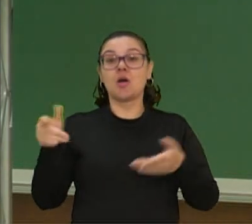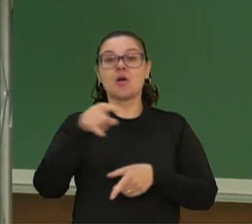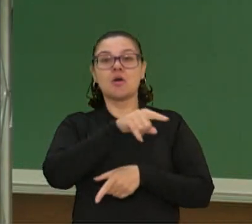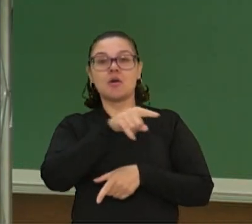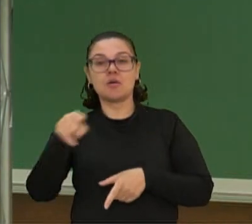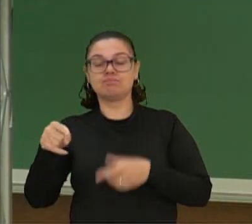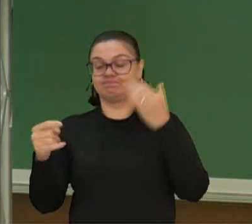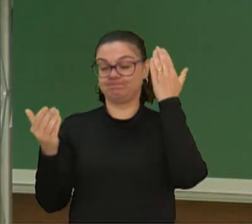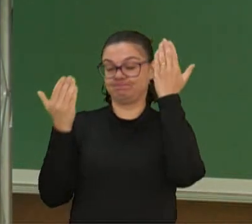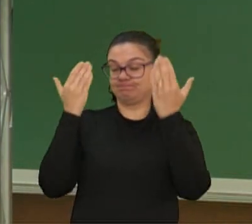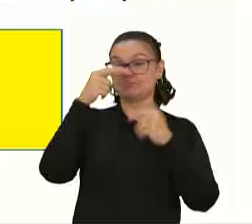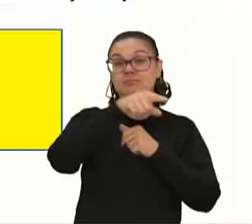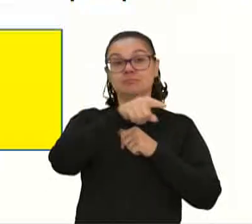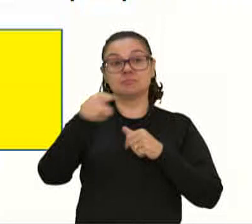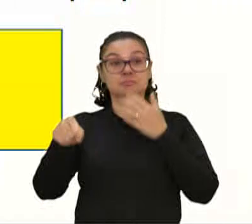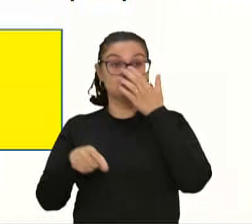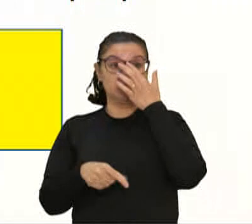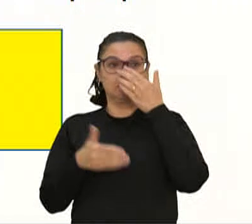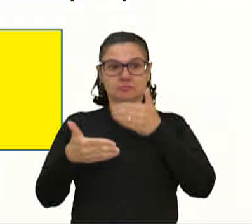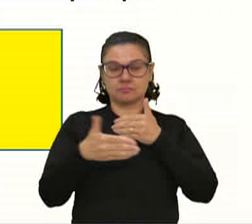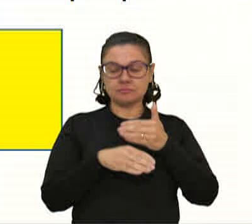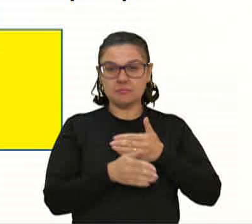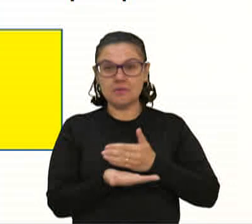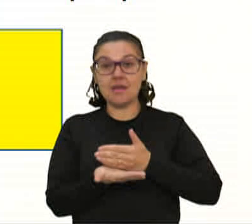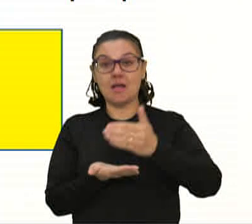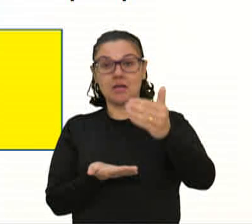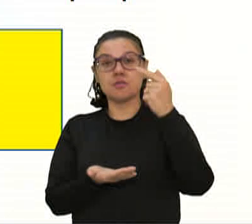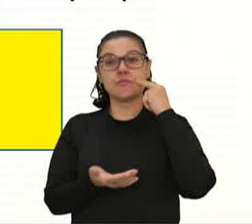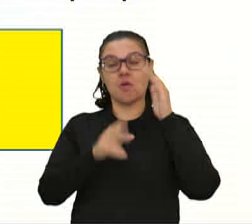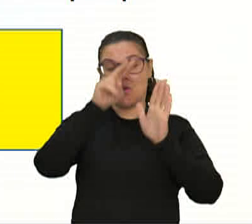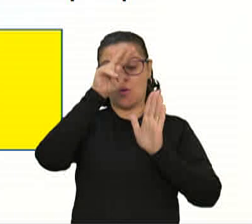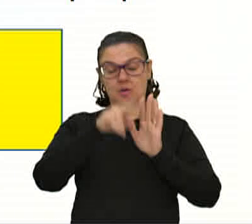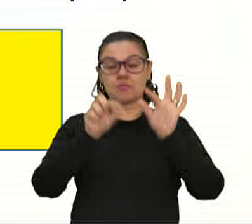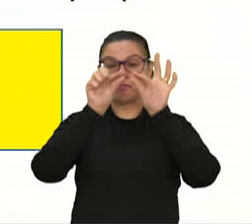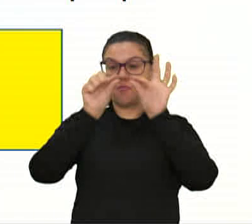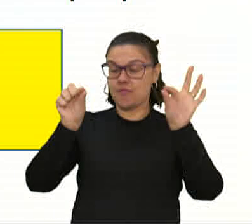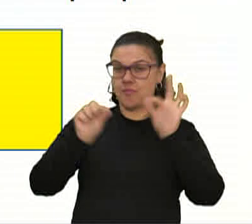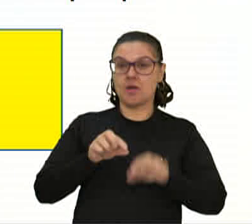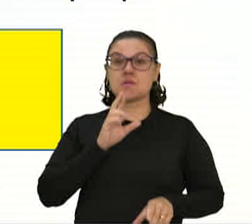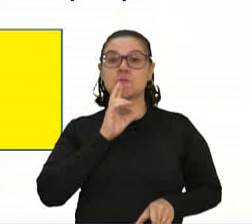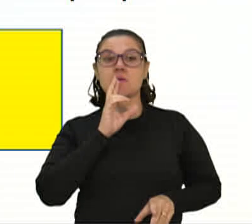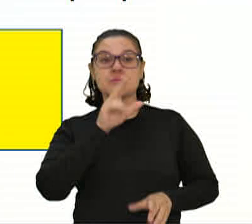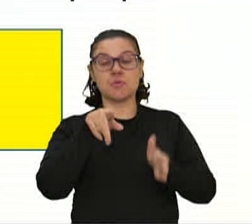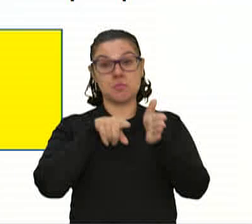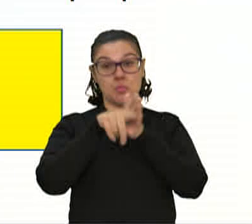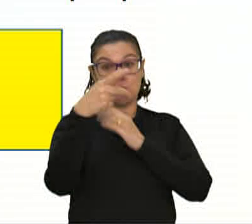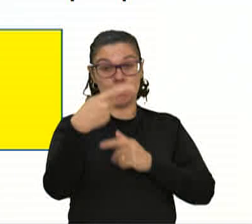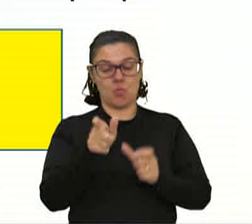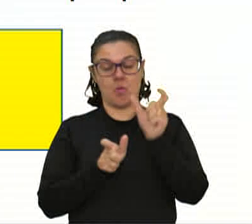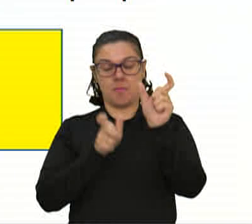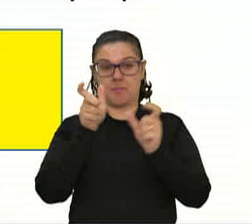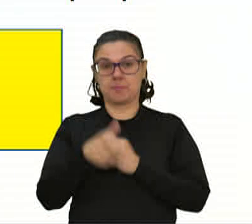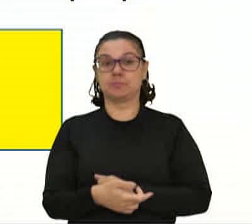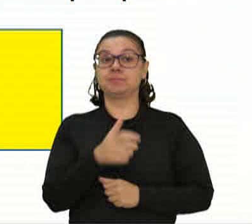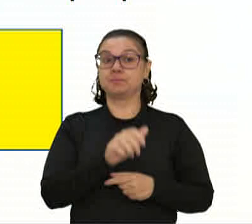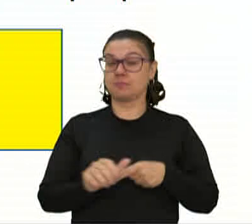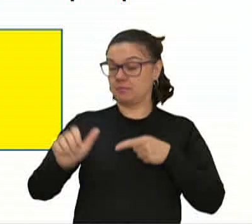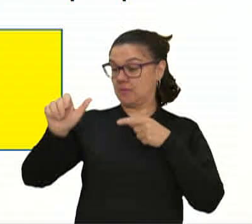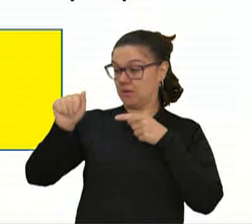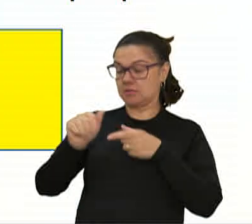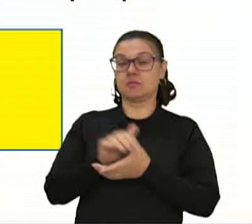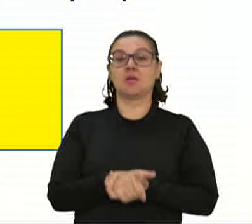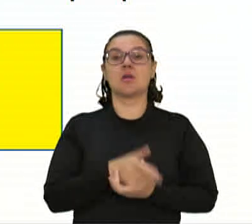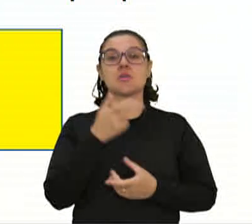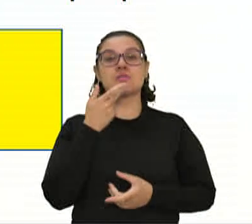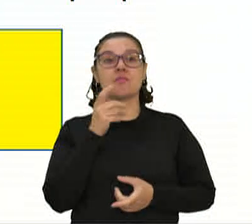Mais uma reflexão para vocês. A partir da sua leitura dos versos em destaque, responda com suas palavras. Letra A.